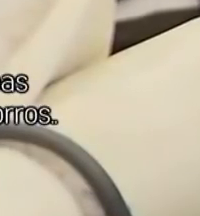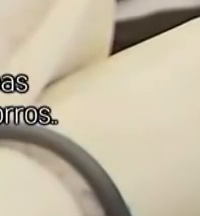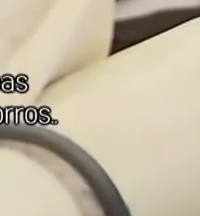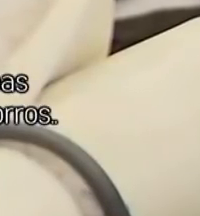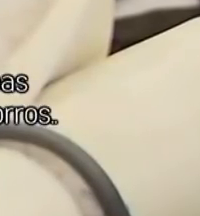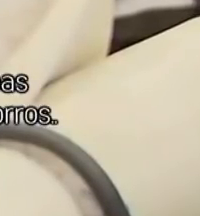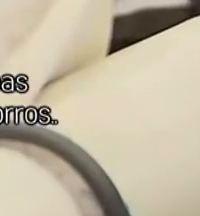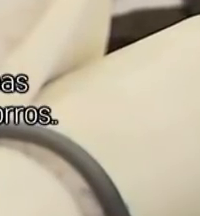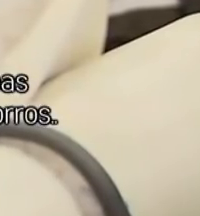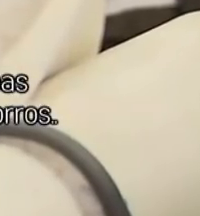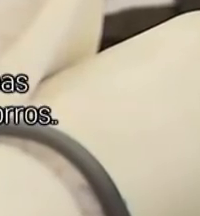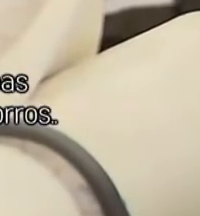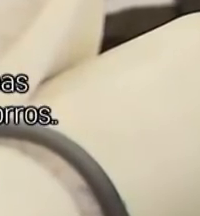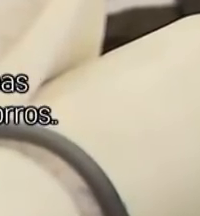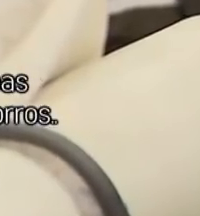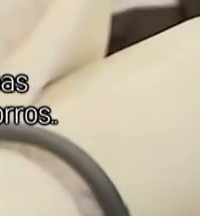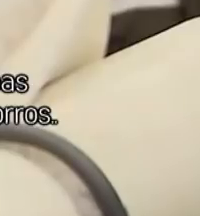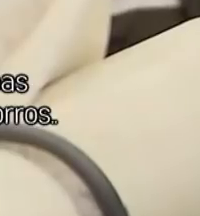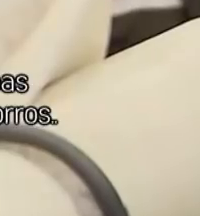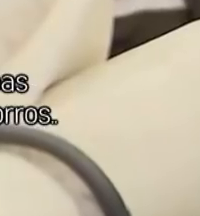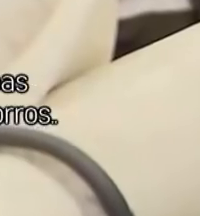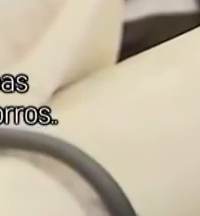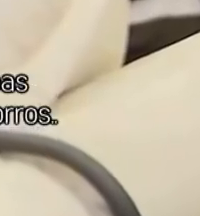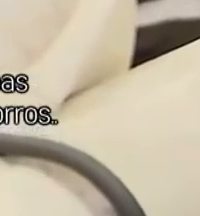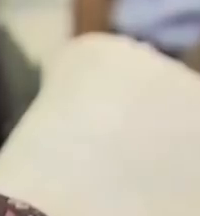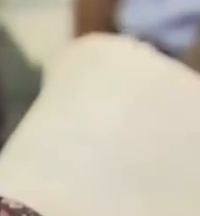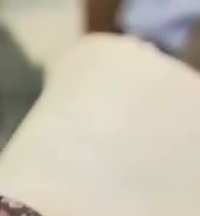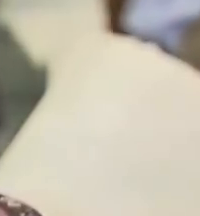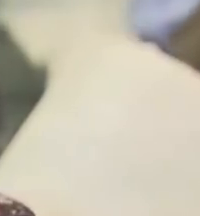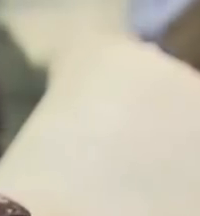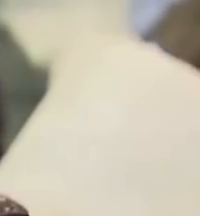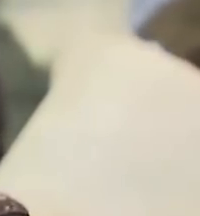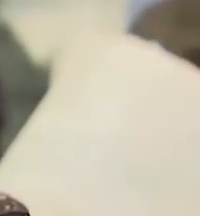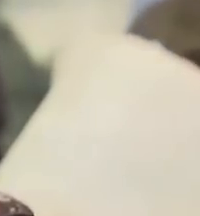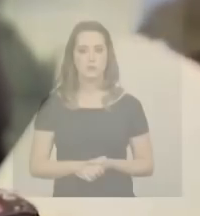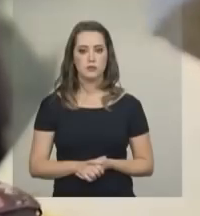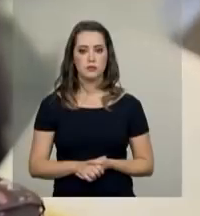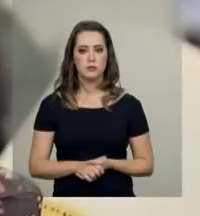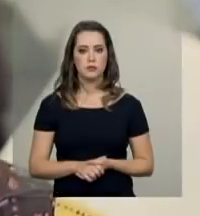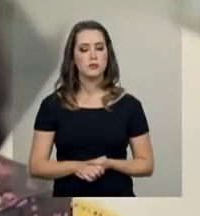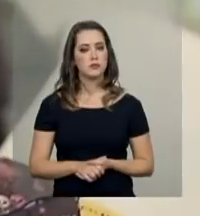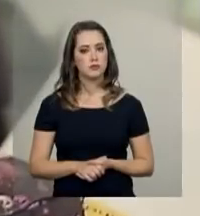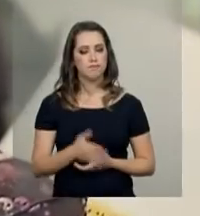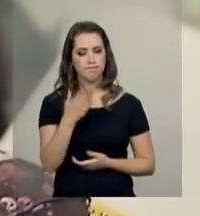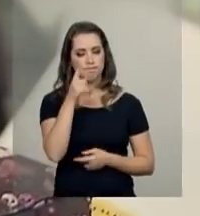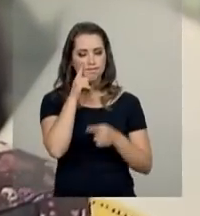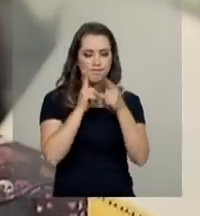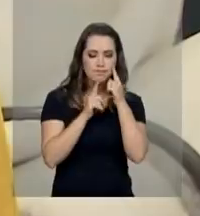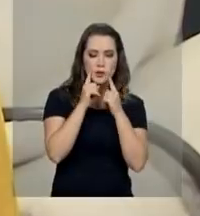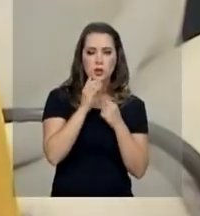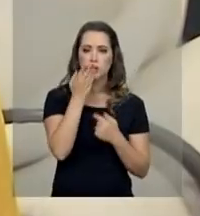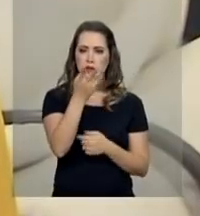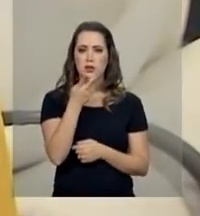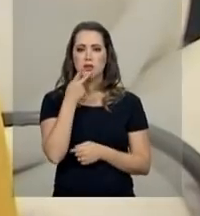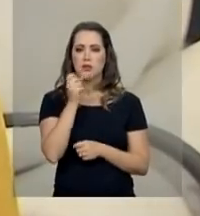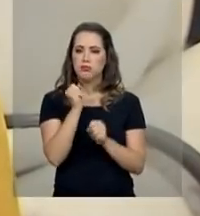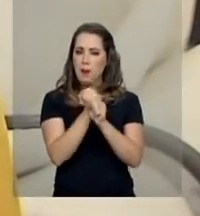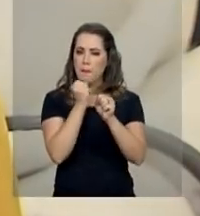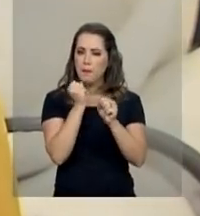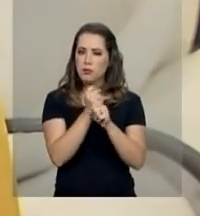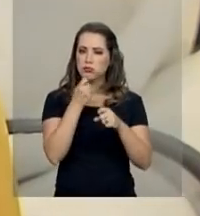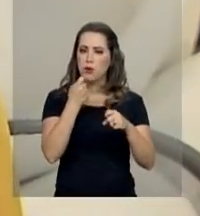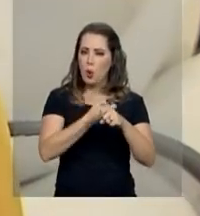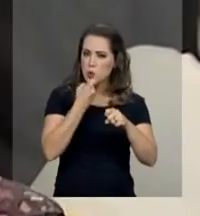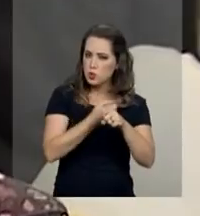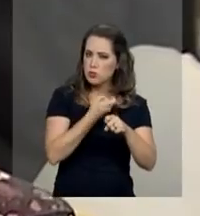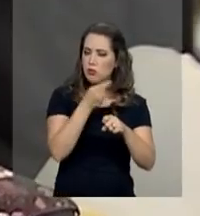gente muriéndose en las calles, comiendo animales y comiendo perros. O relato de Oswaldo emociona. O pedreiro se viu obrigado a